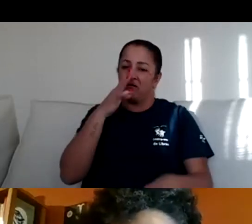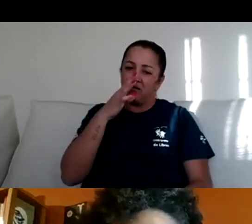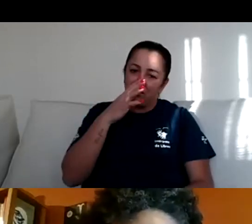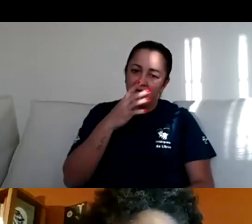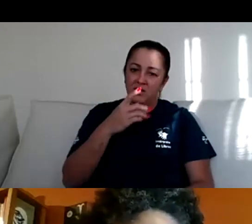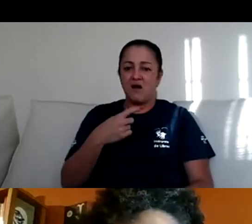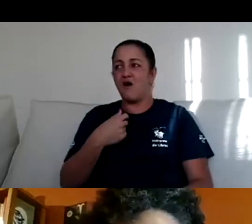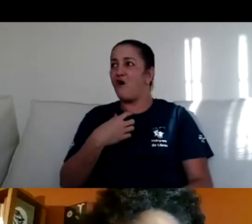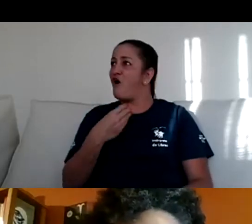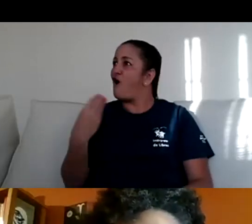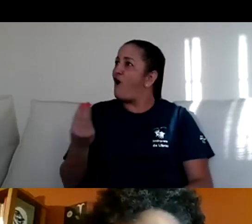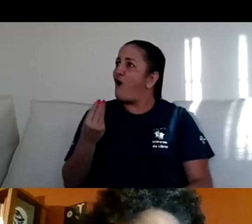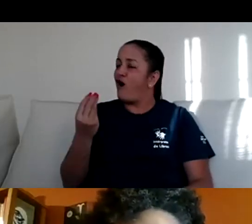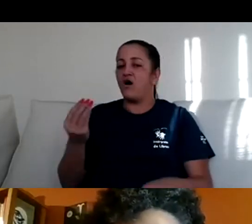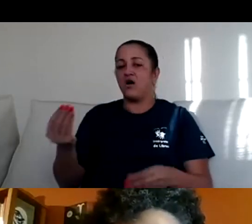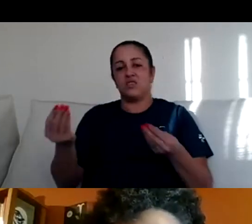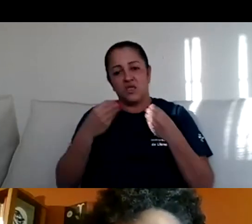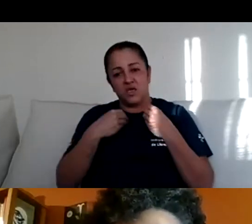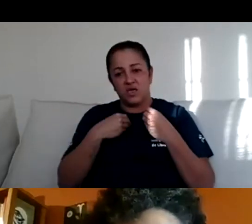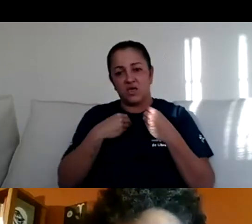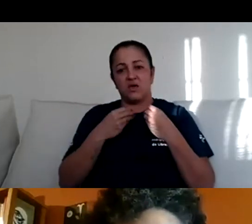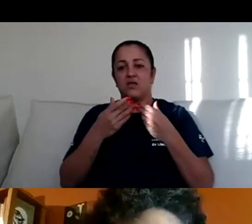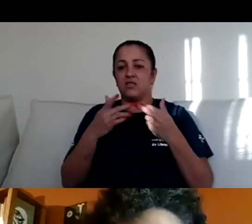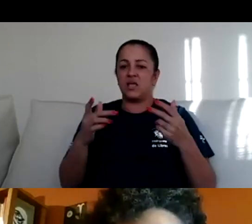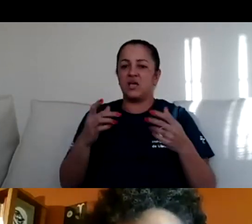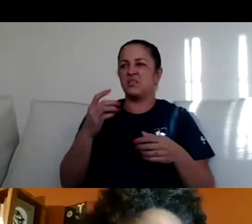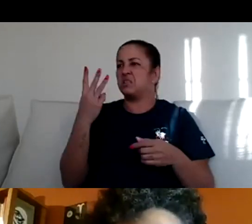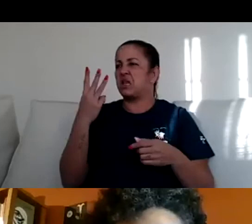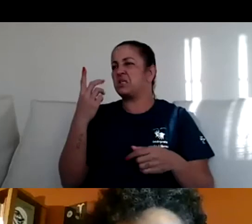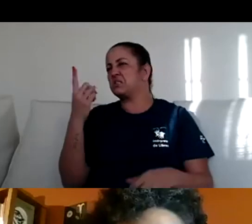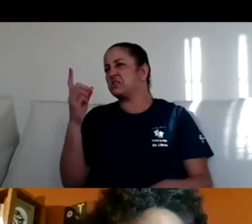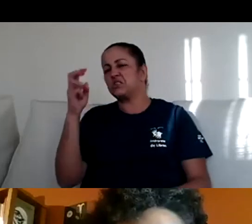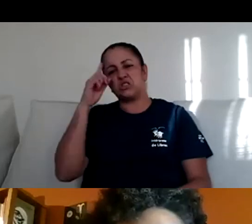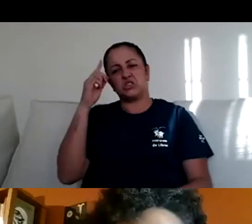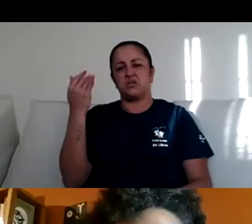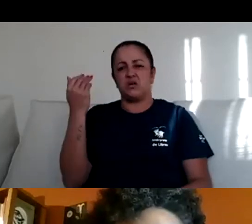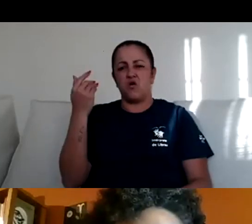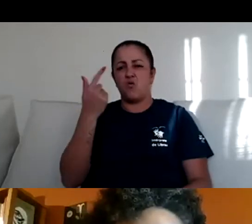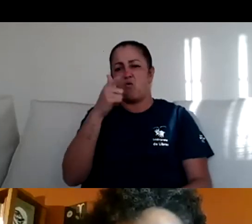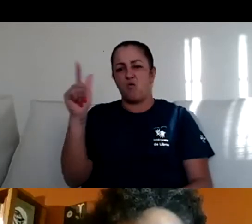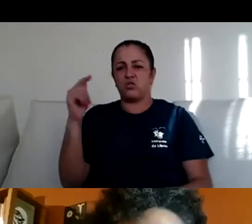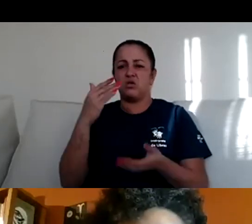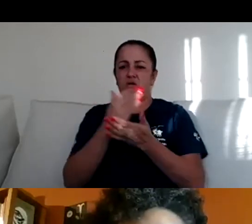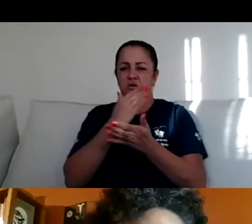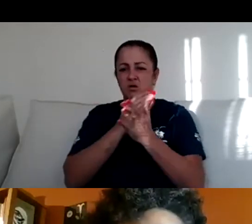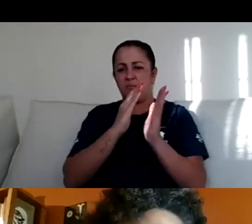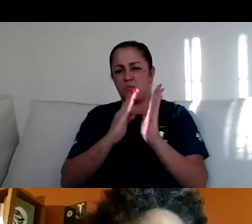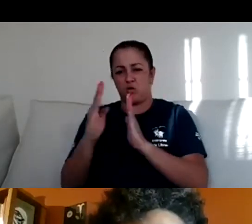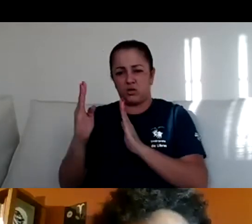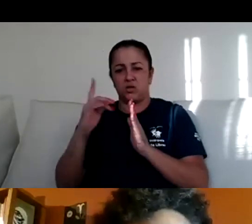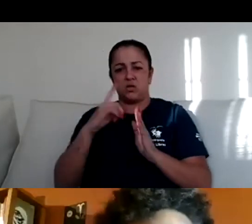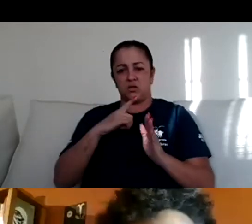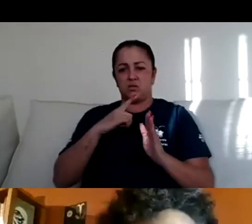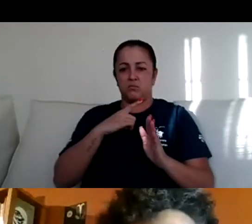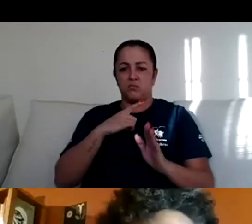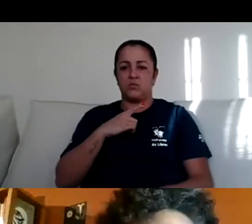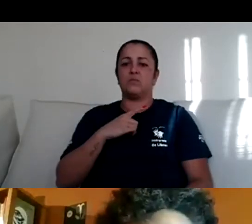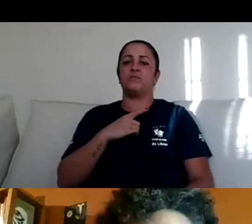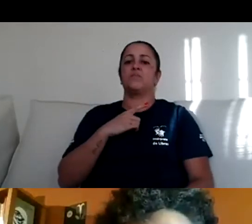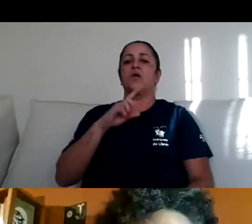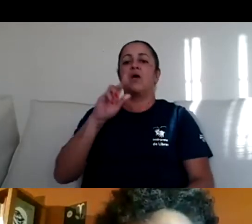nós recebemos, né, até esses dias lá na biblioteca, estou em outra biblioteca, né? Estou agora na biblioteca Raul